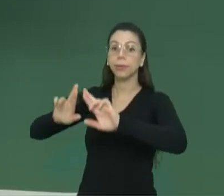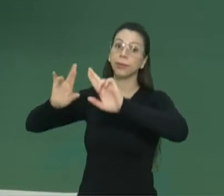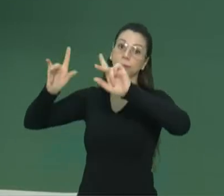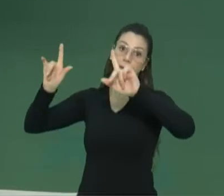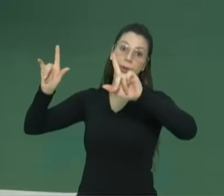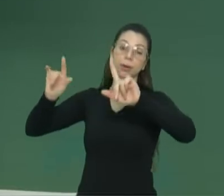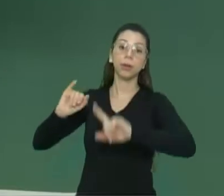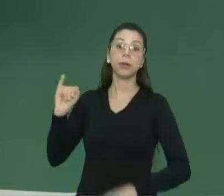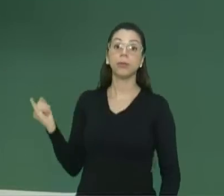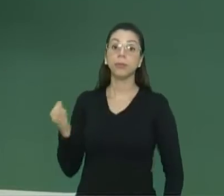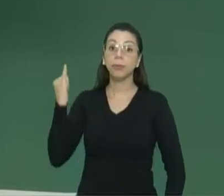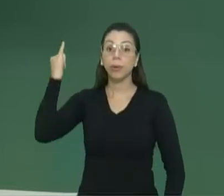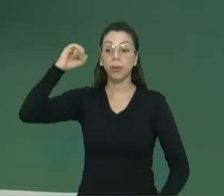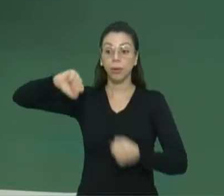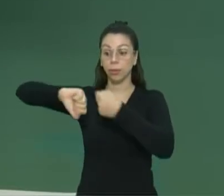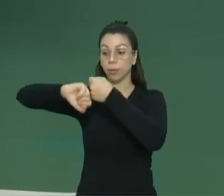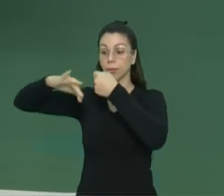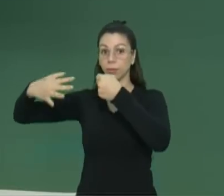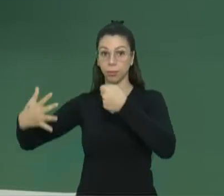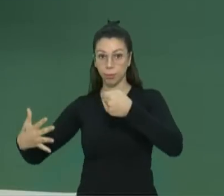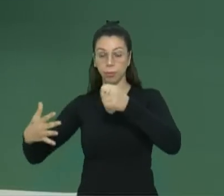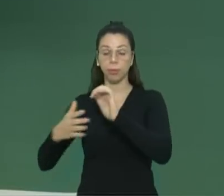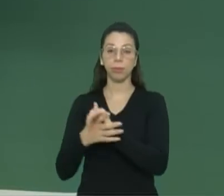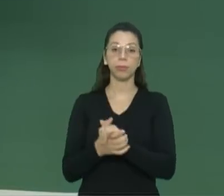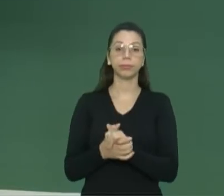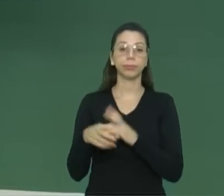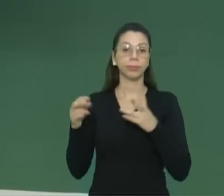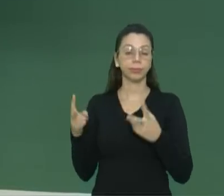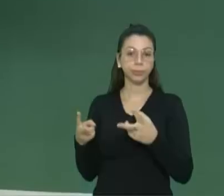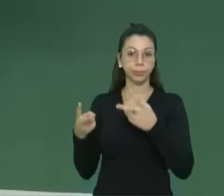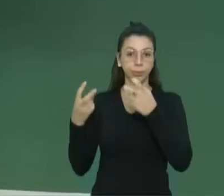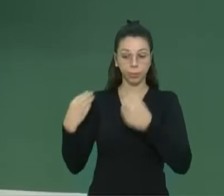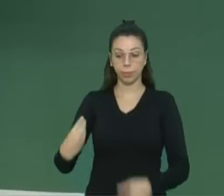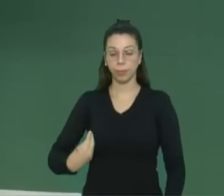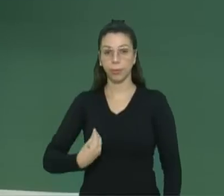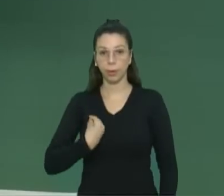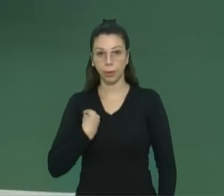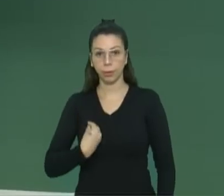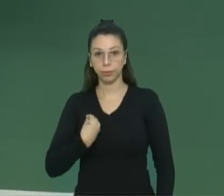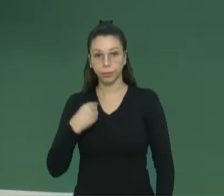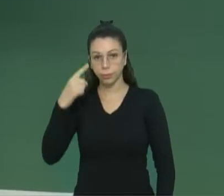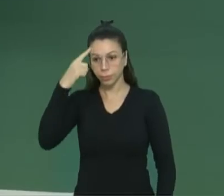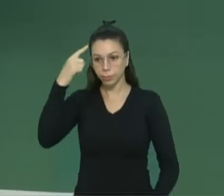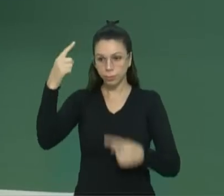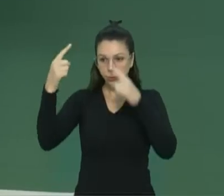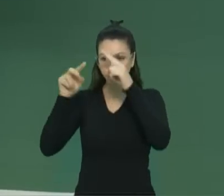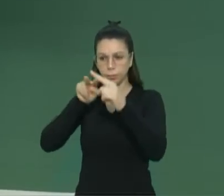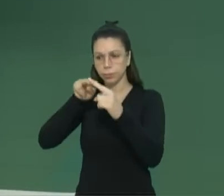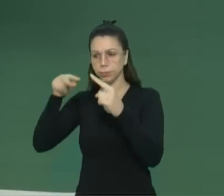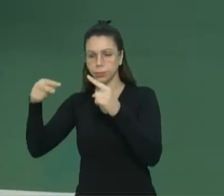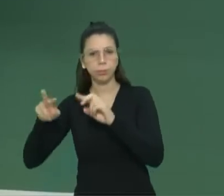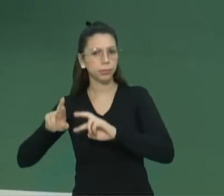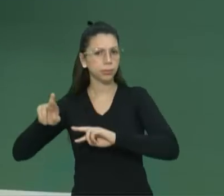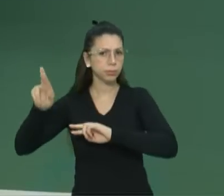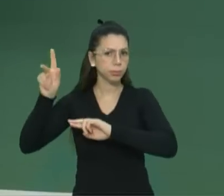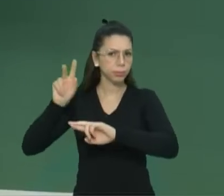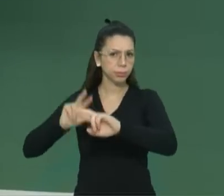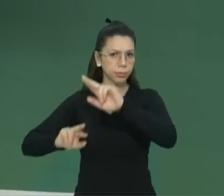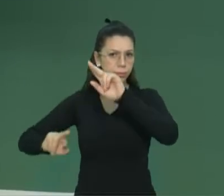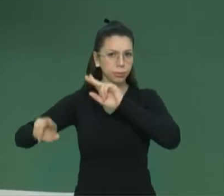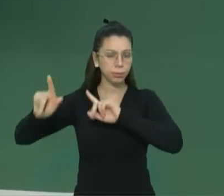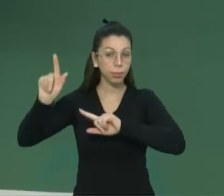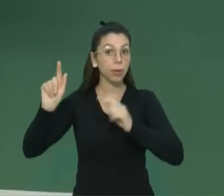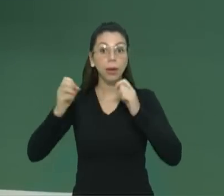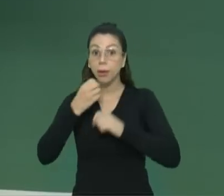para a democracia. Então devemos perceber que a existência de ideias opostas, às vezes, ela é